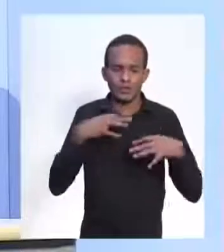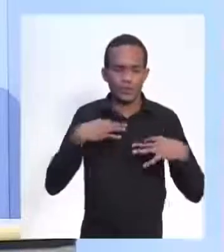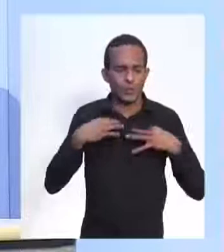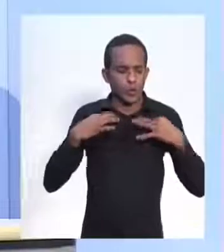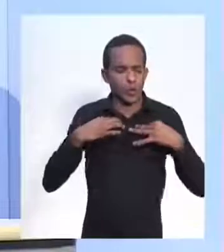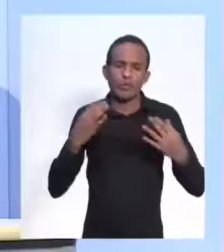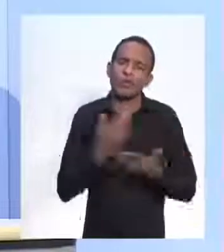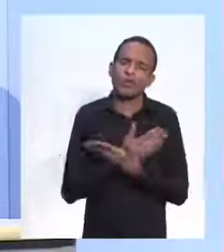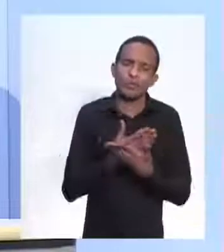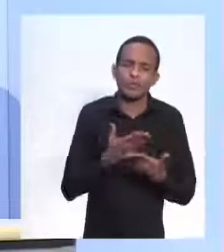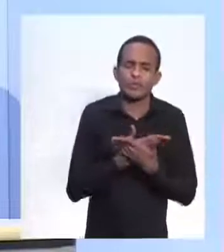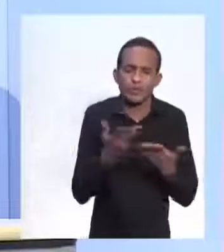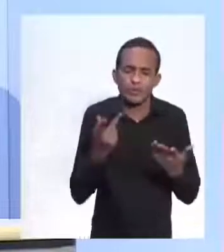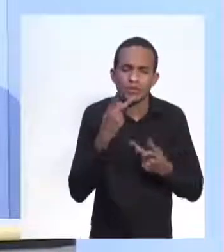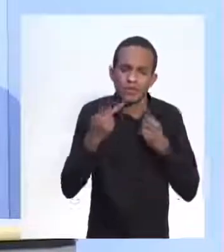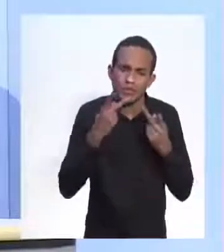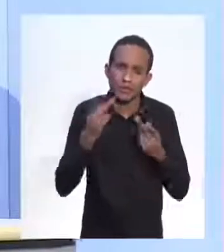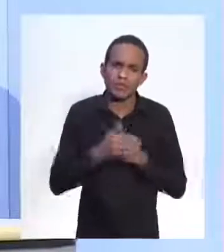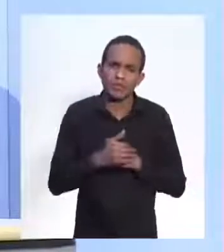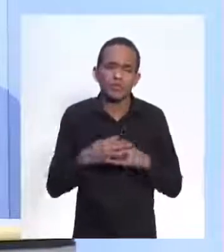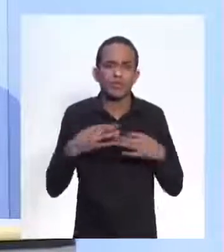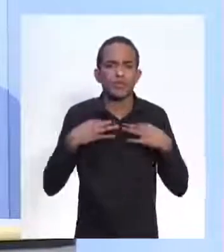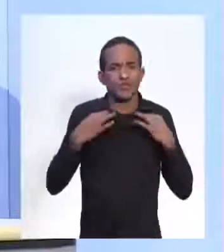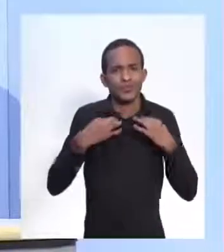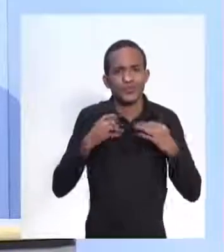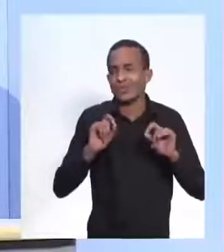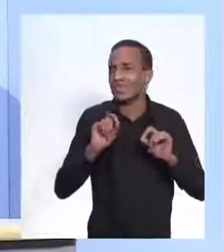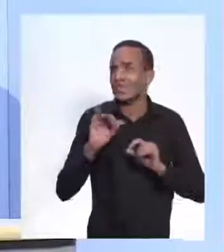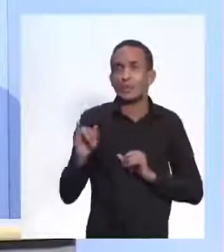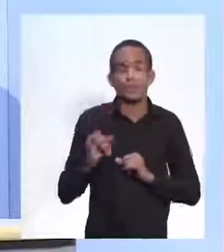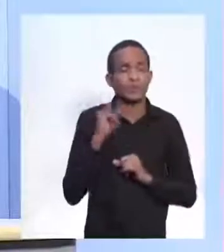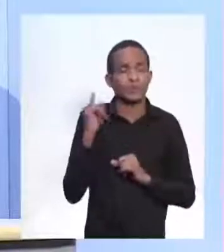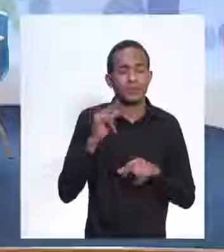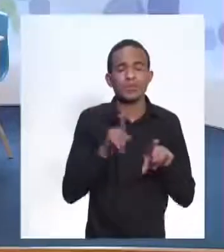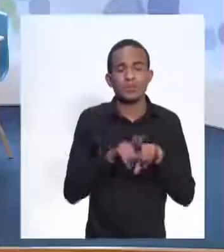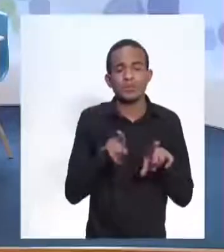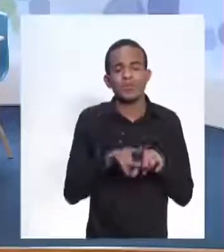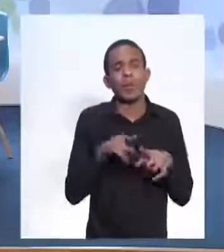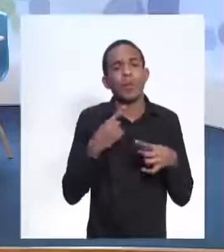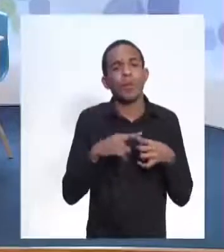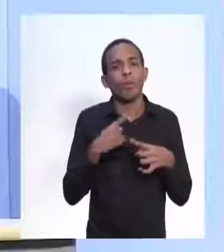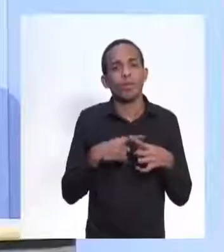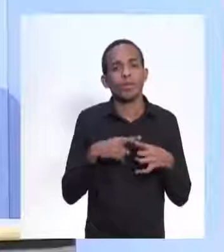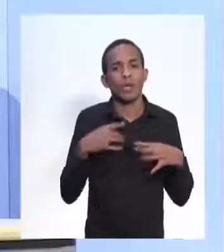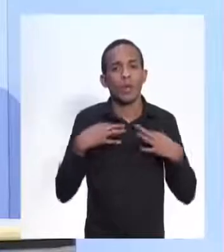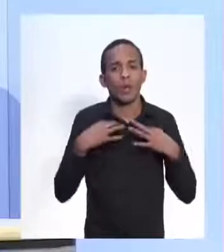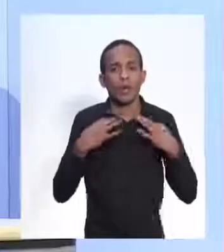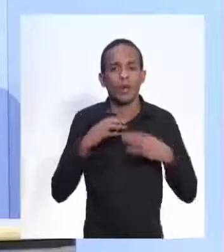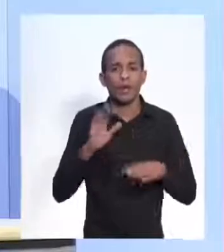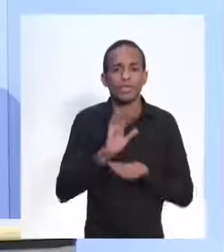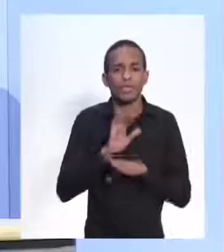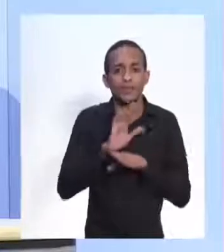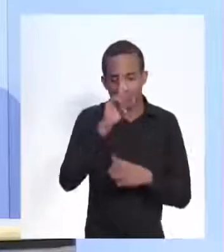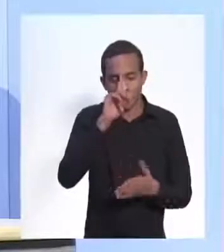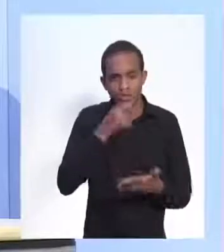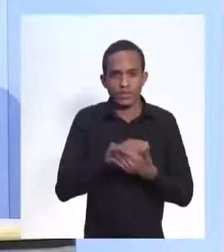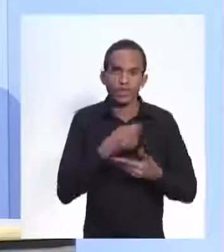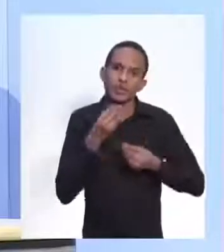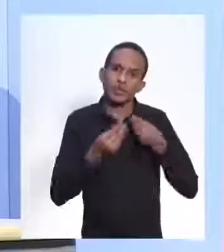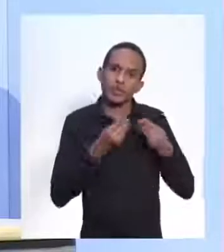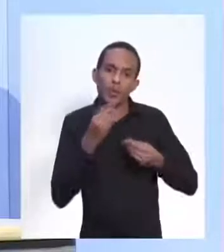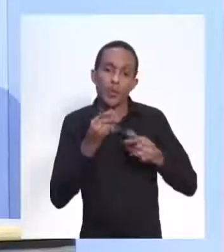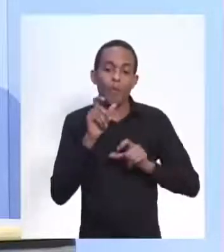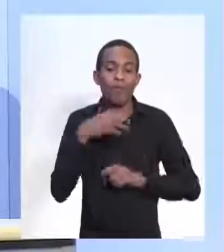figurinos, que alguns de vocês citaram aqui, tá? O figurino, gente, ele é muito importante também. Por quê? O figurino ajuda a determinar um pouquinho